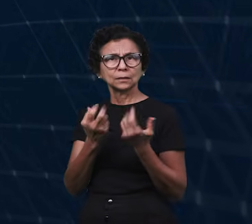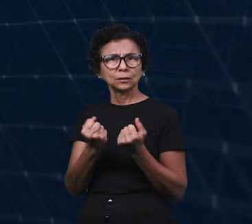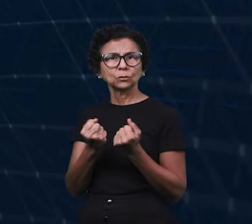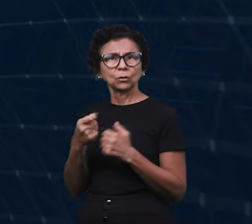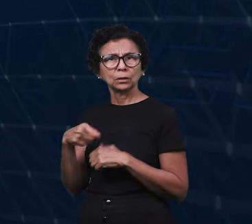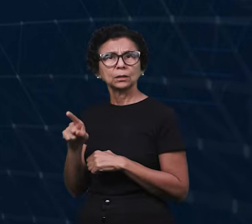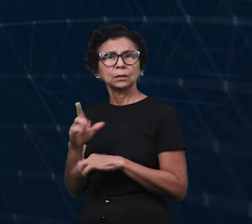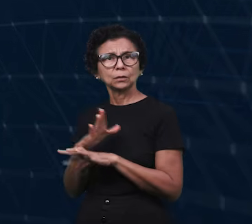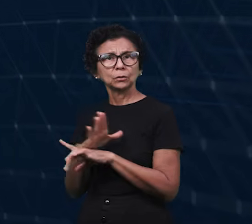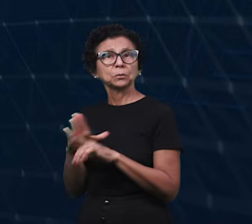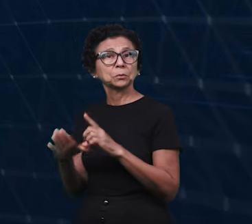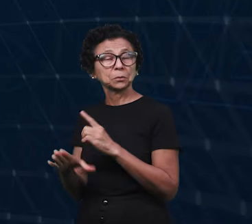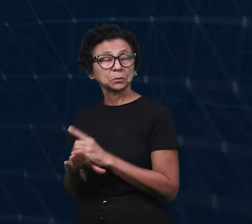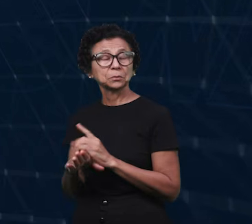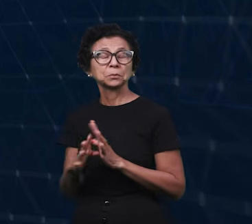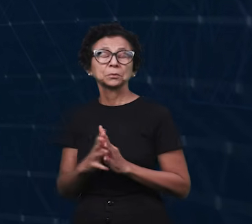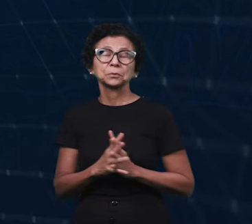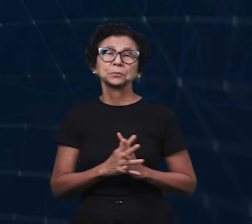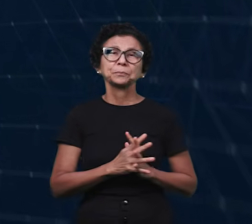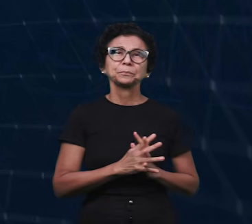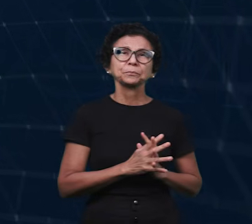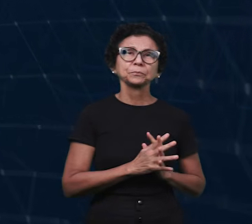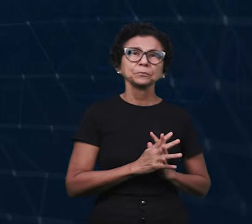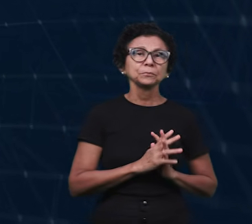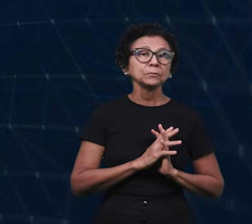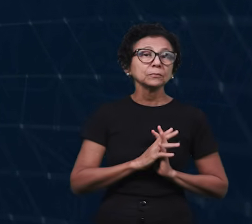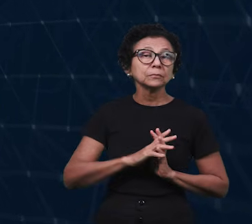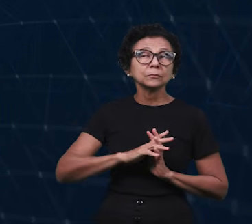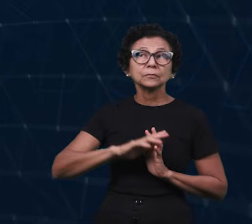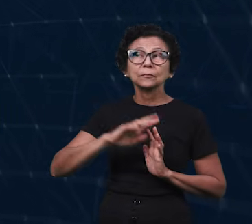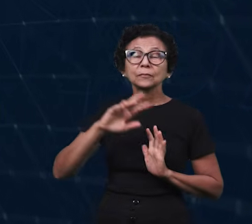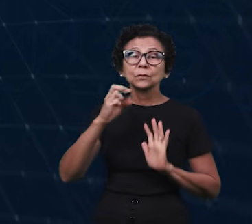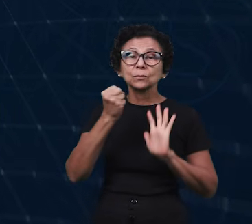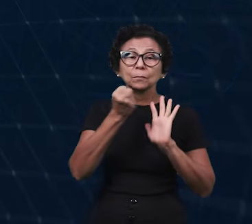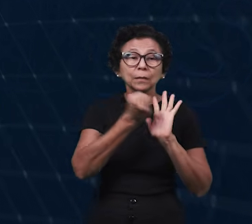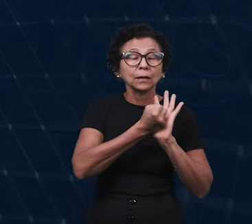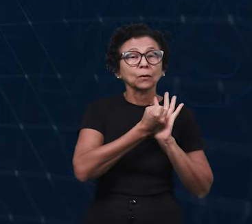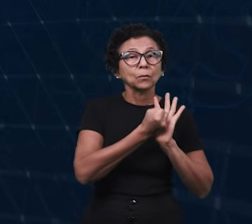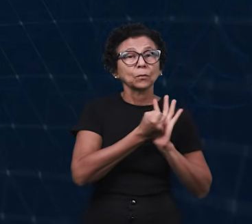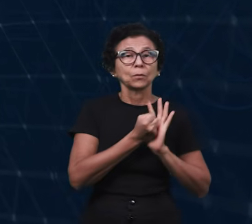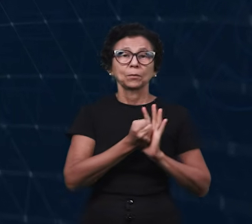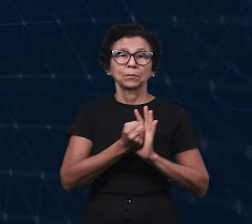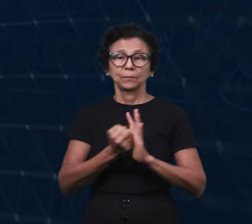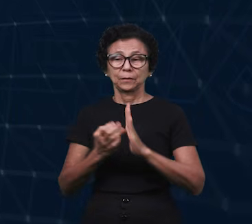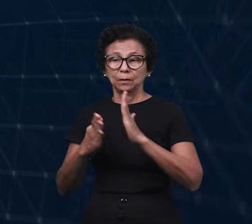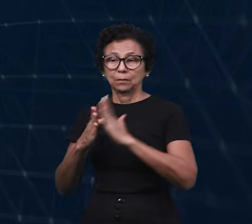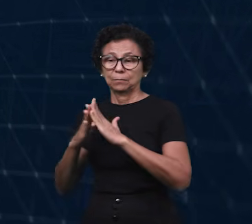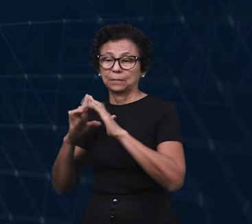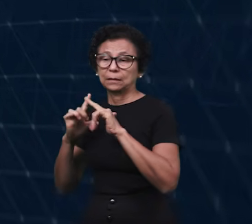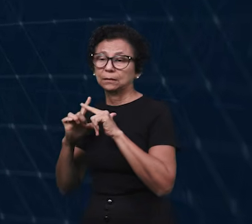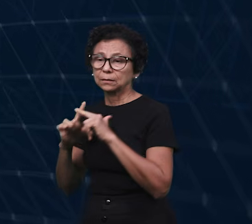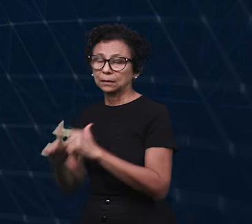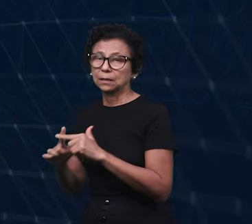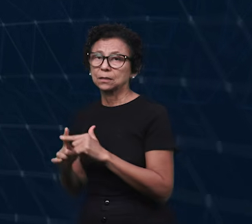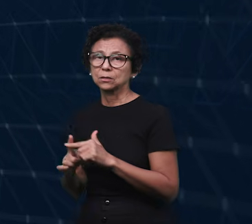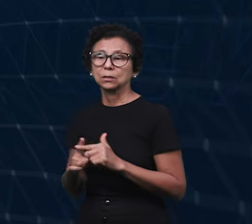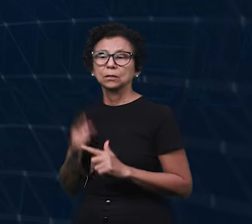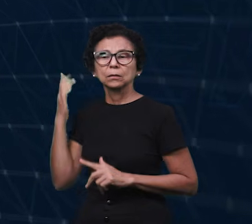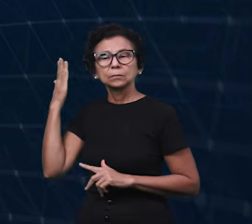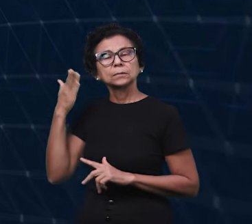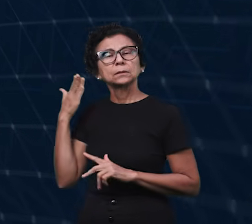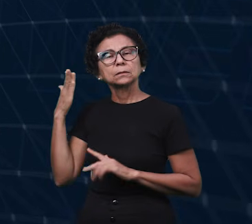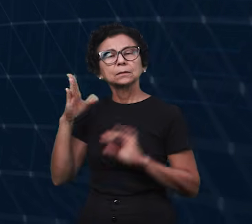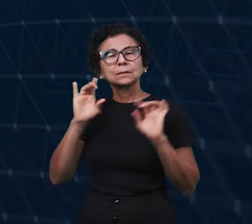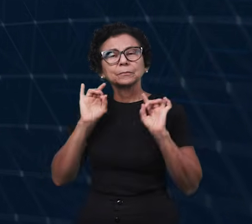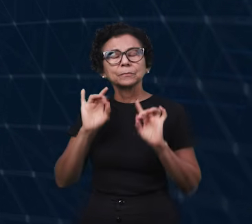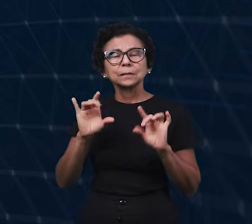atendeu o convite para o culto. O Senhor marcou a vida de toda a igreja com uma palavra especial, que foi de